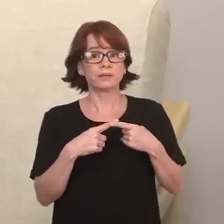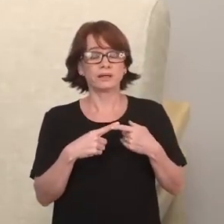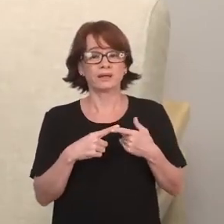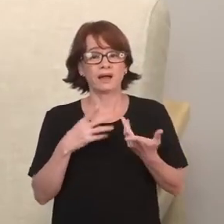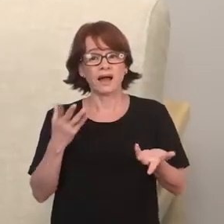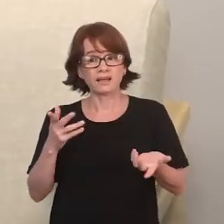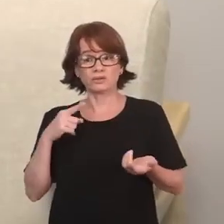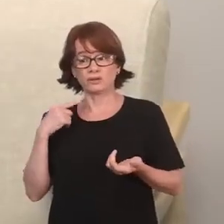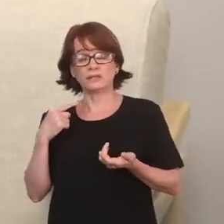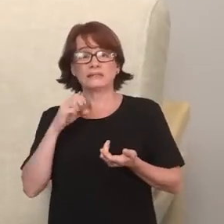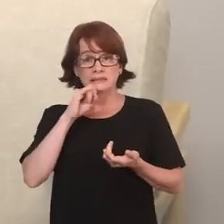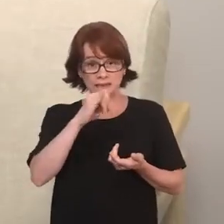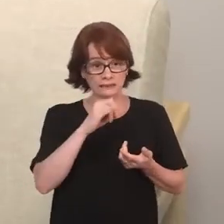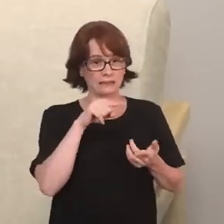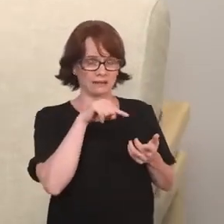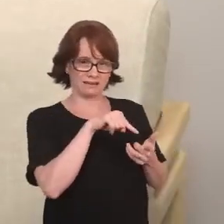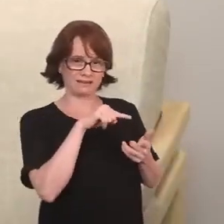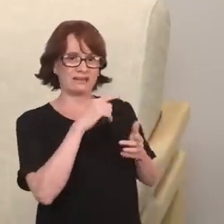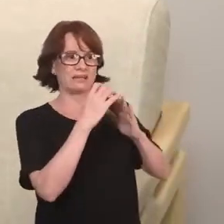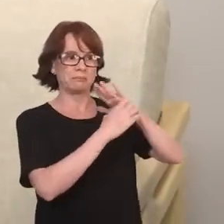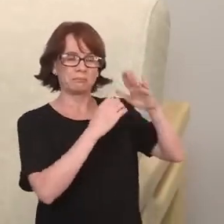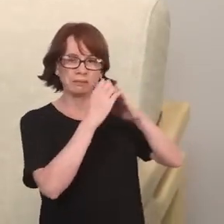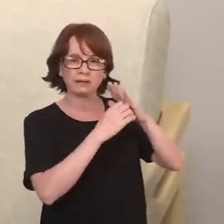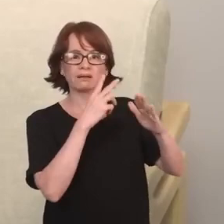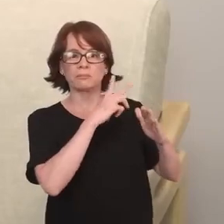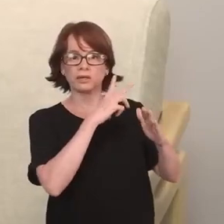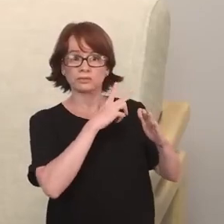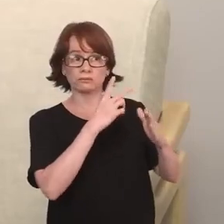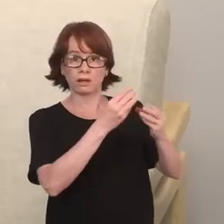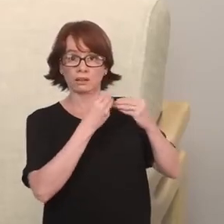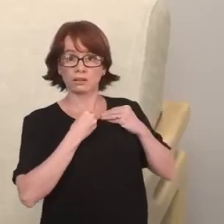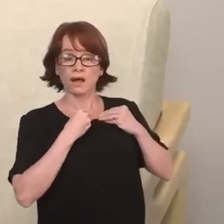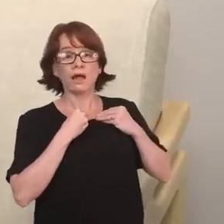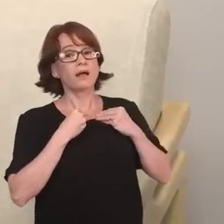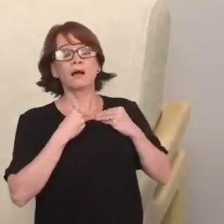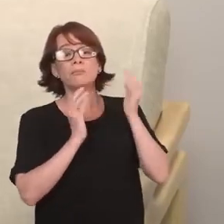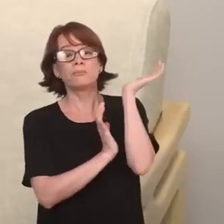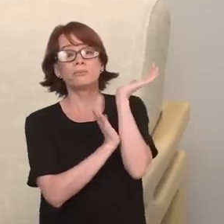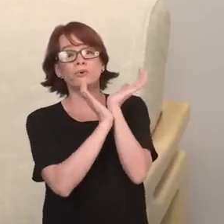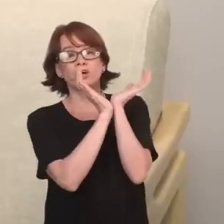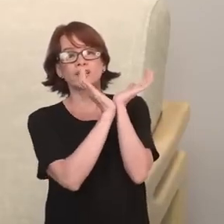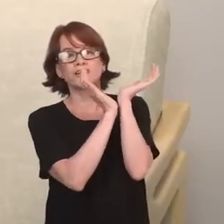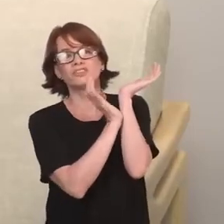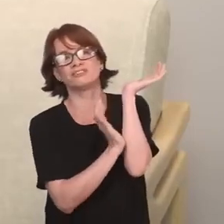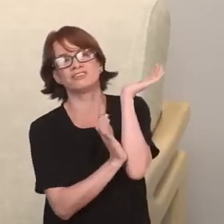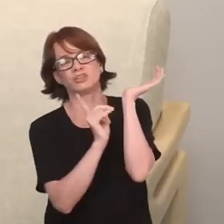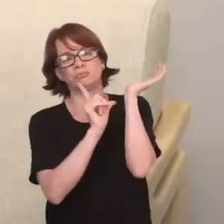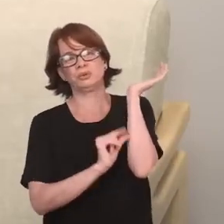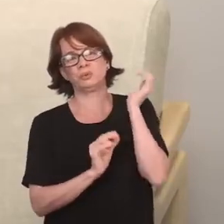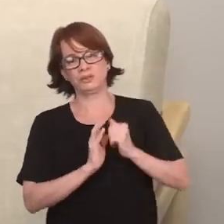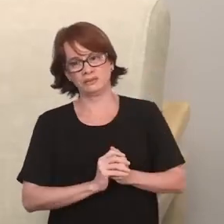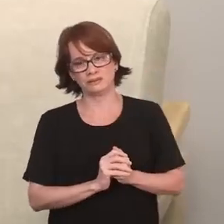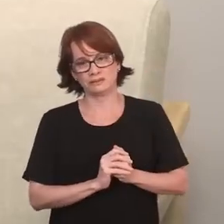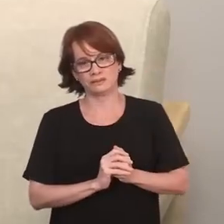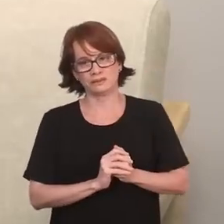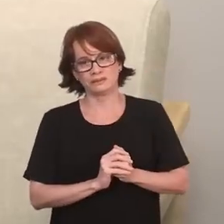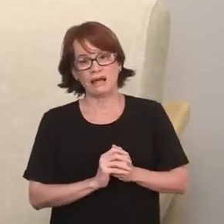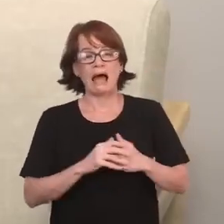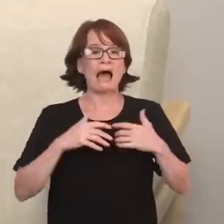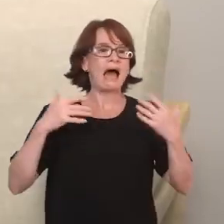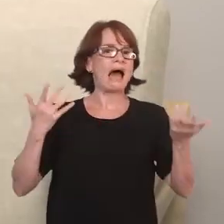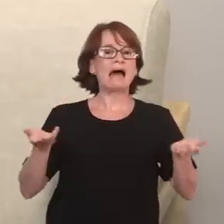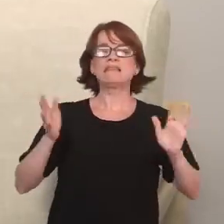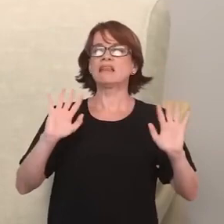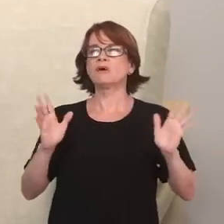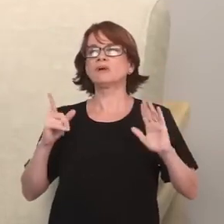democrático. Porque, não, mas o financiamento público é que é democrático. Mentira, sabe por quê? Porque os donos de partido escolhem para quem eles vão dar